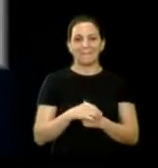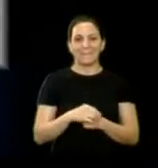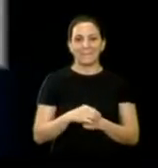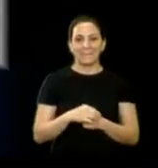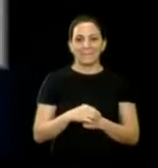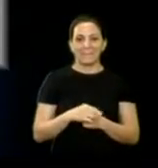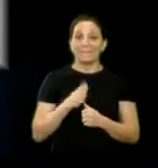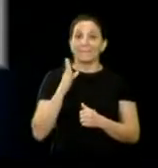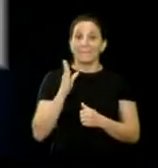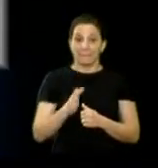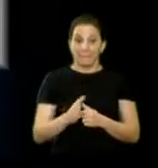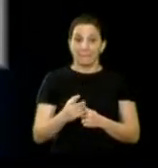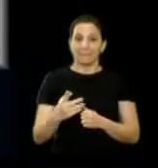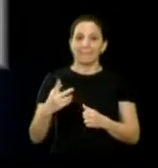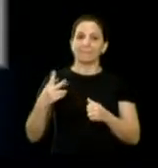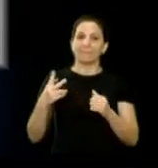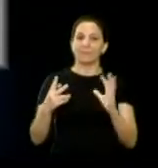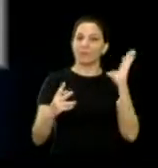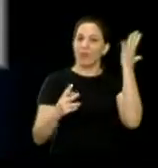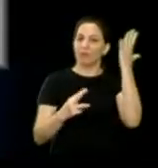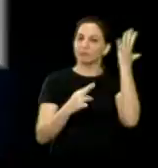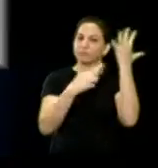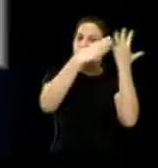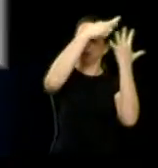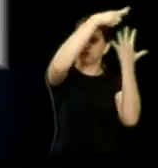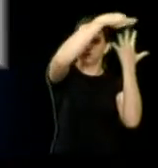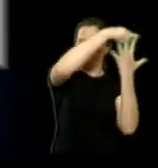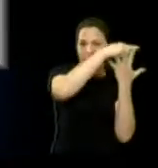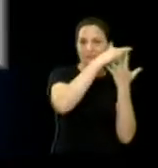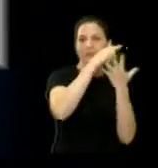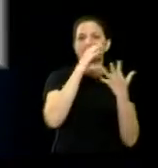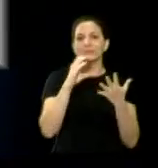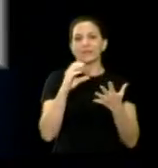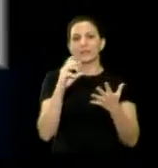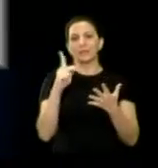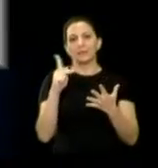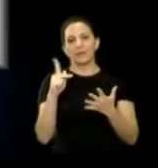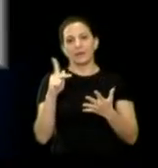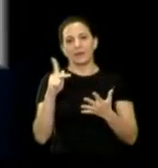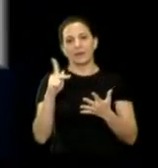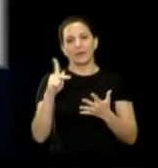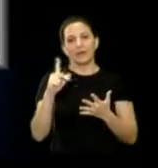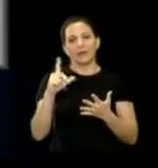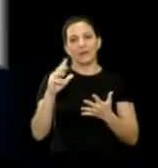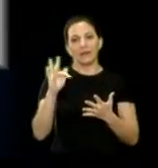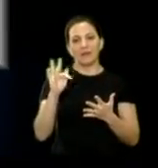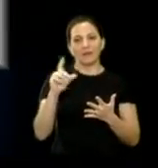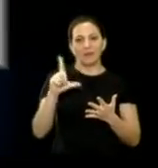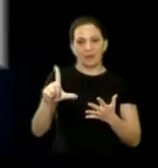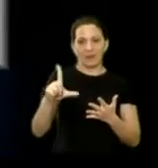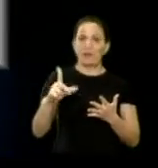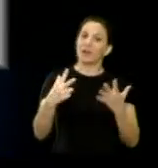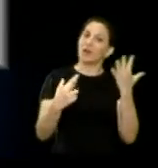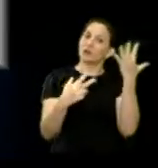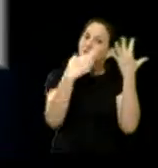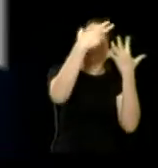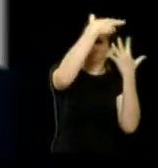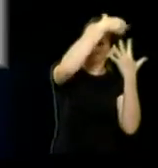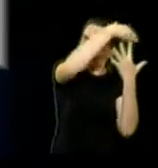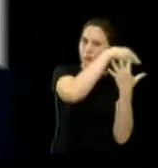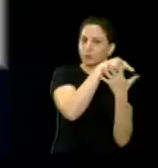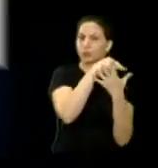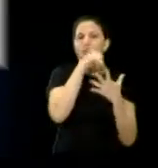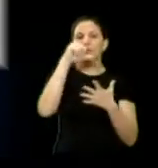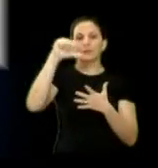Aí, poda, desastrosa o responsável. A CPFL pode, podar a árvore e não cobra um tostão da CPFL. Poda drástica,